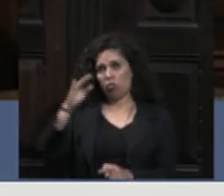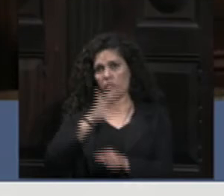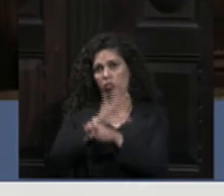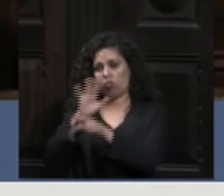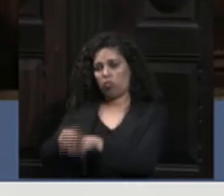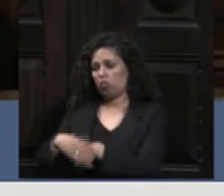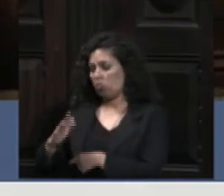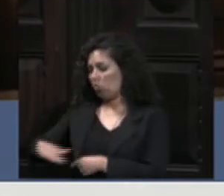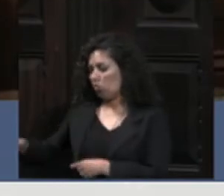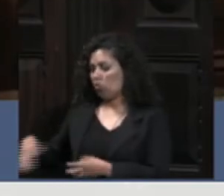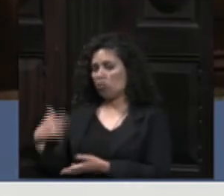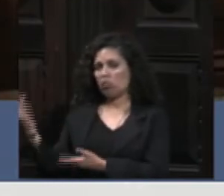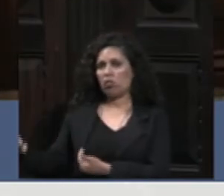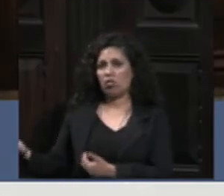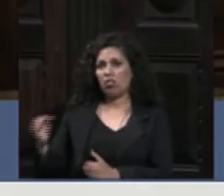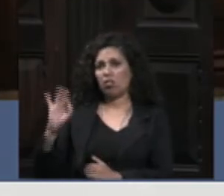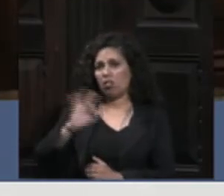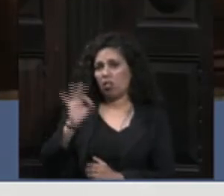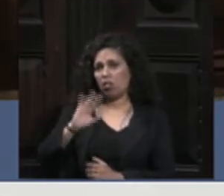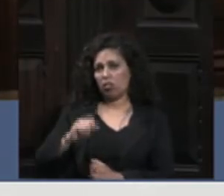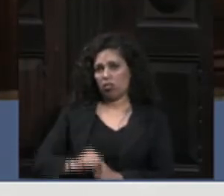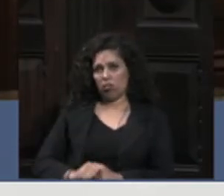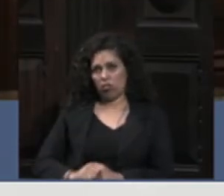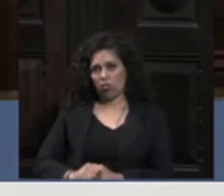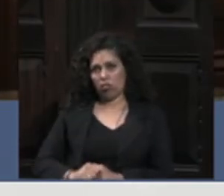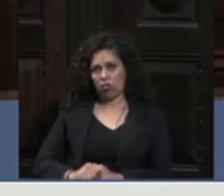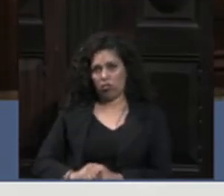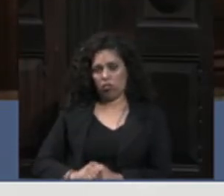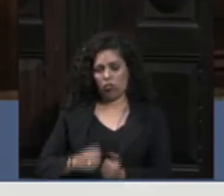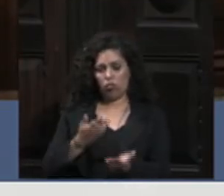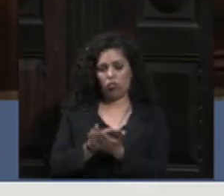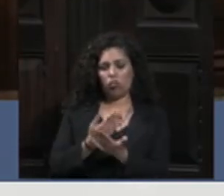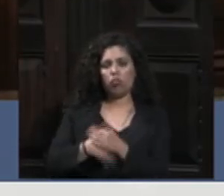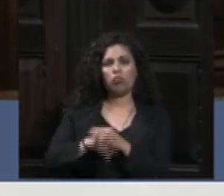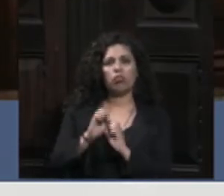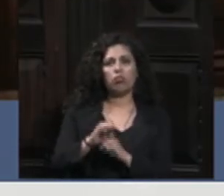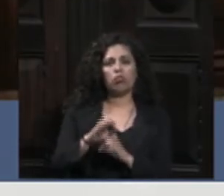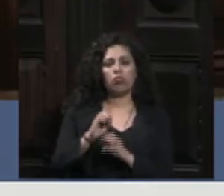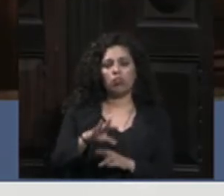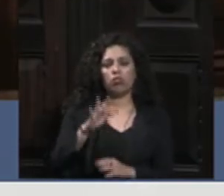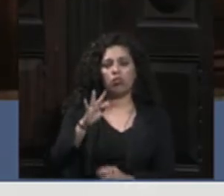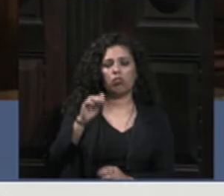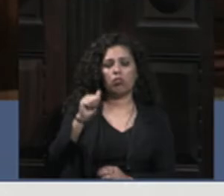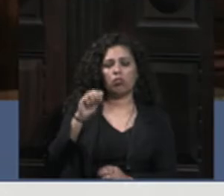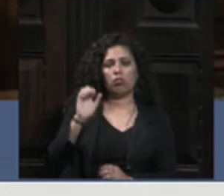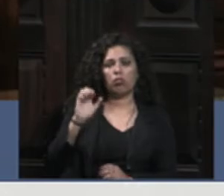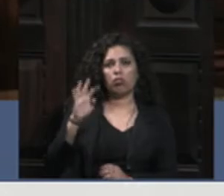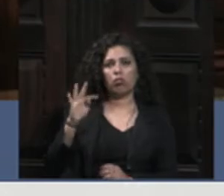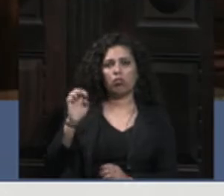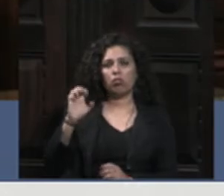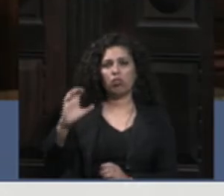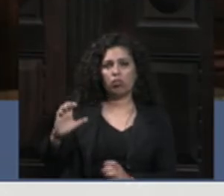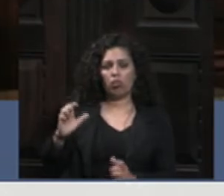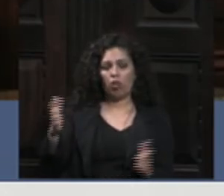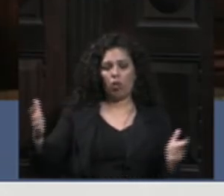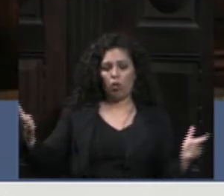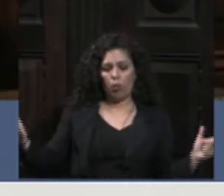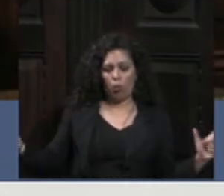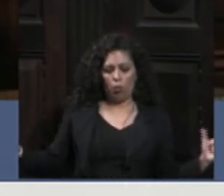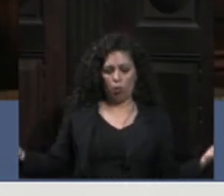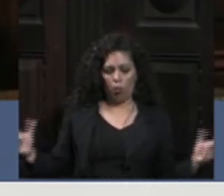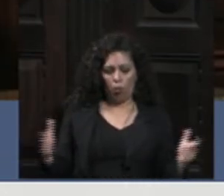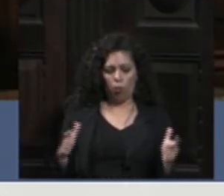adolescentes e deixou que a FAETEC se esvaziasse, ficasse meses com professores sem salários, com estudantes sem